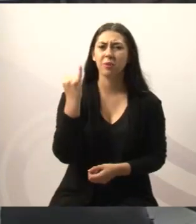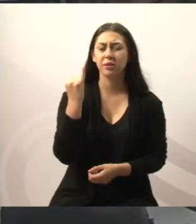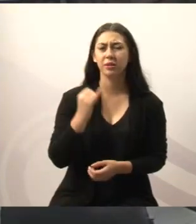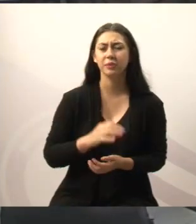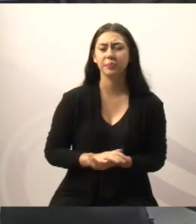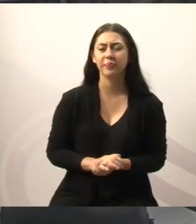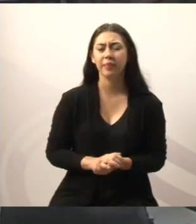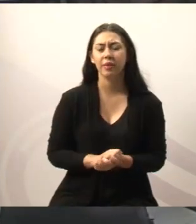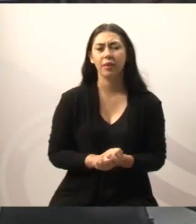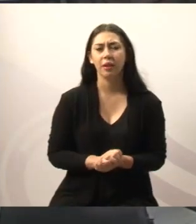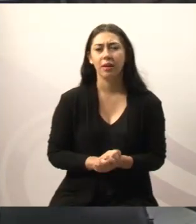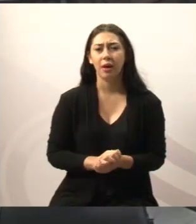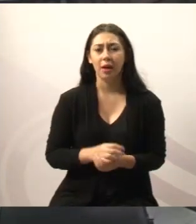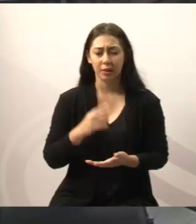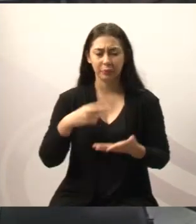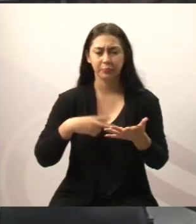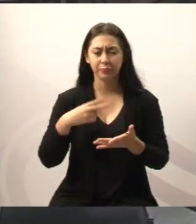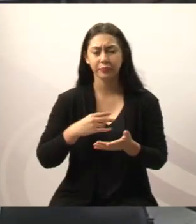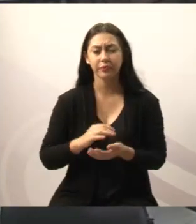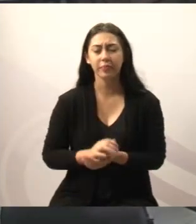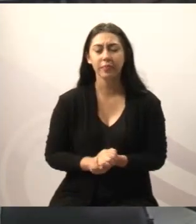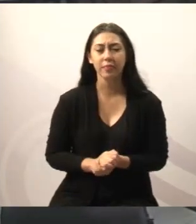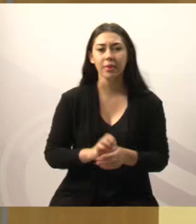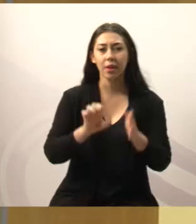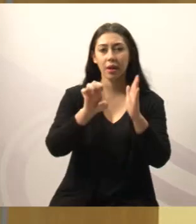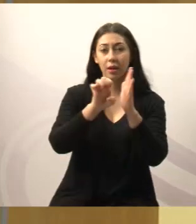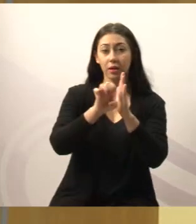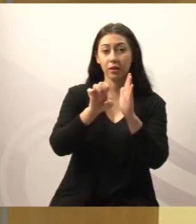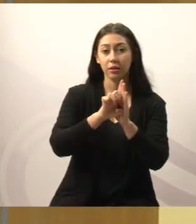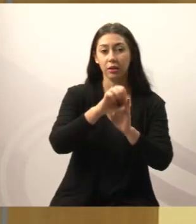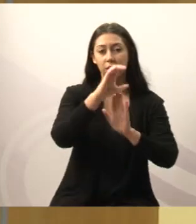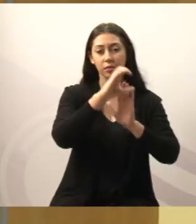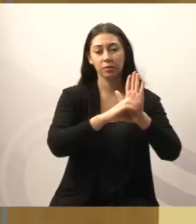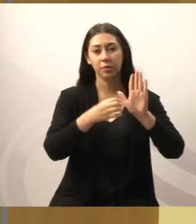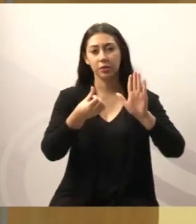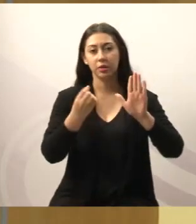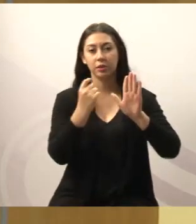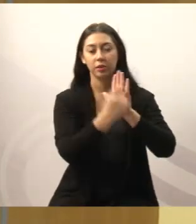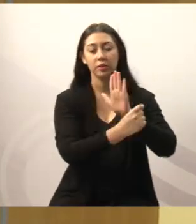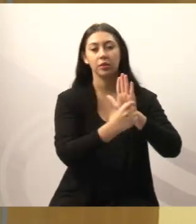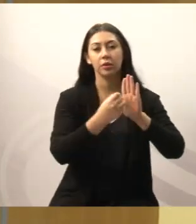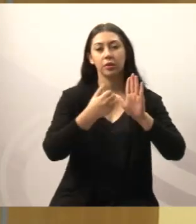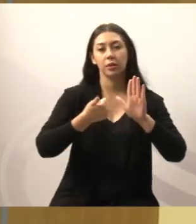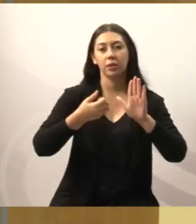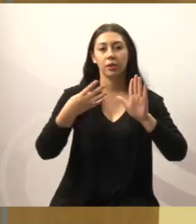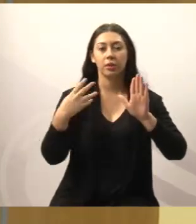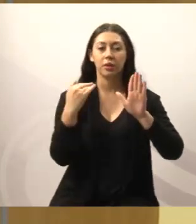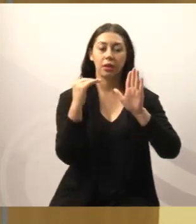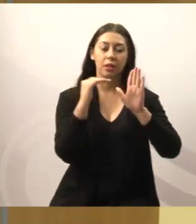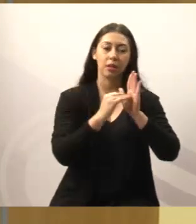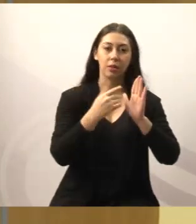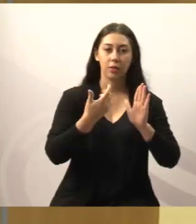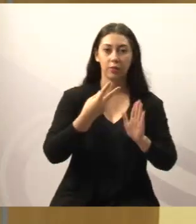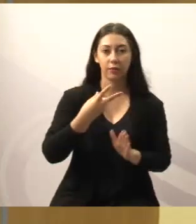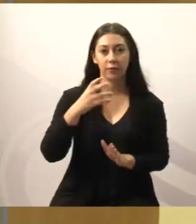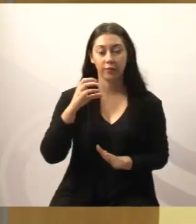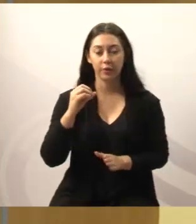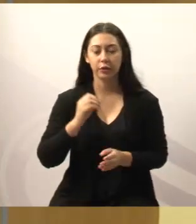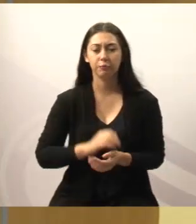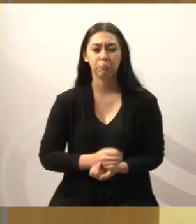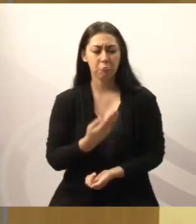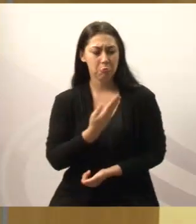Eclesiásticos 6, versículo do 14 ao 20. Um amigo fiel é uma